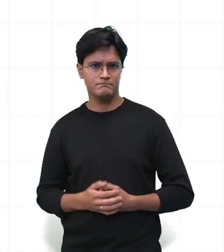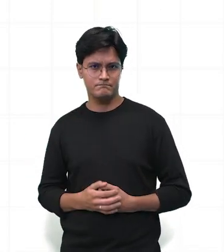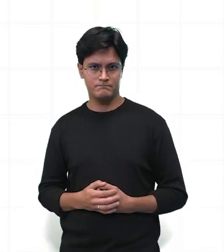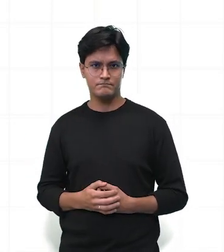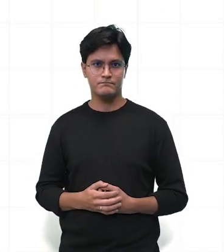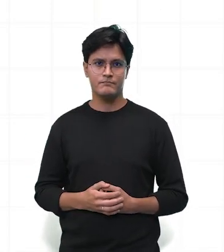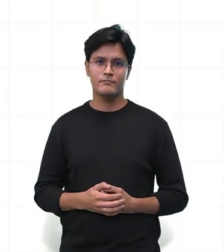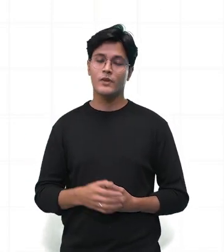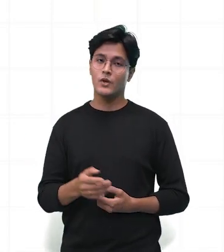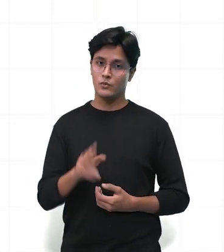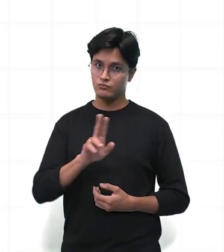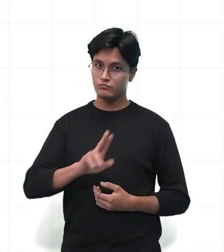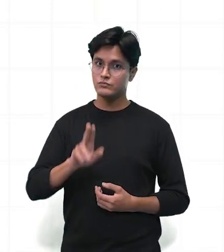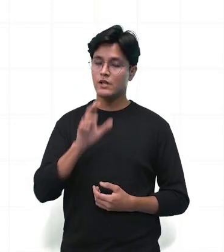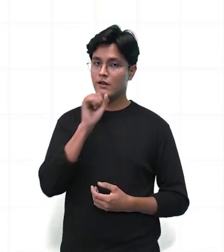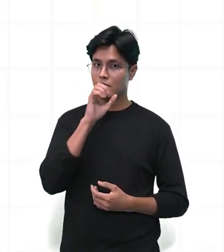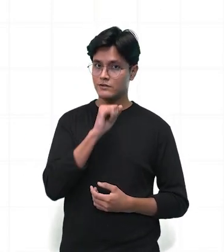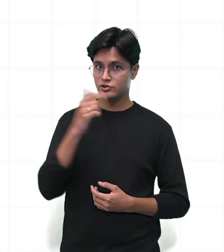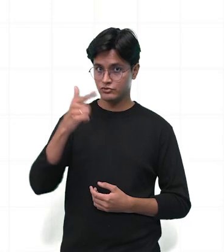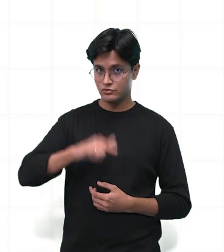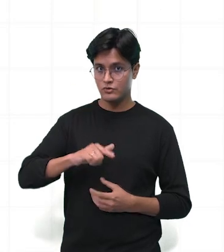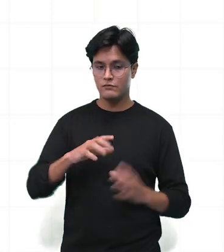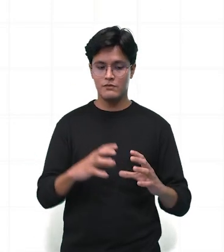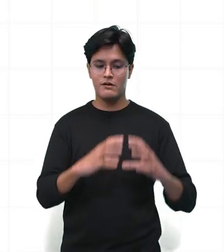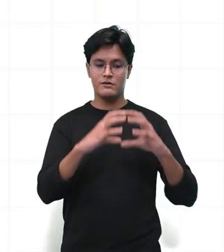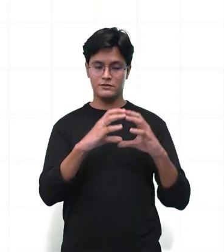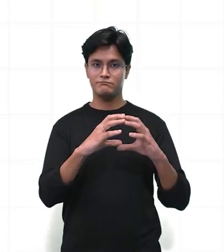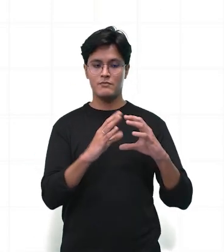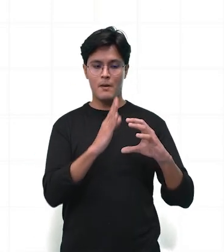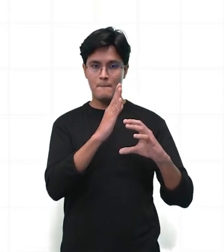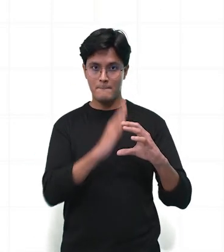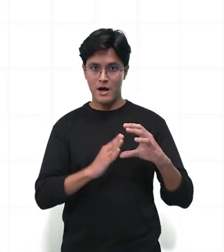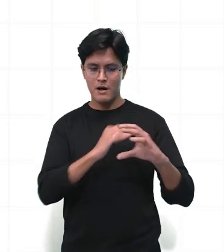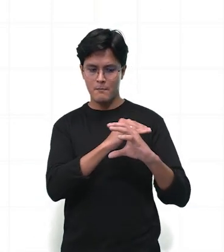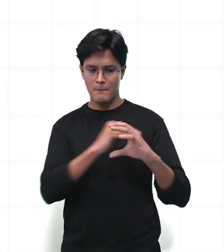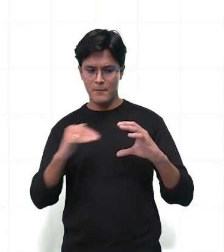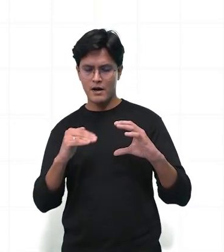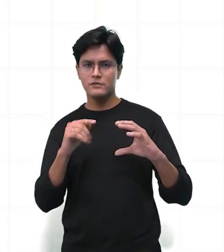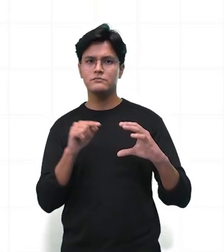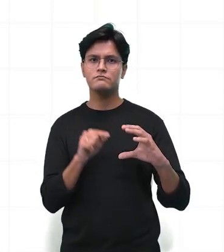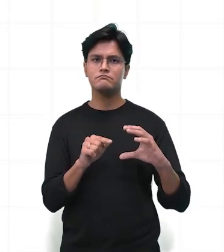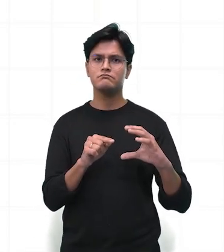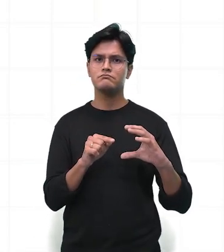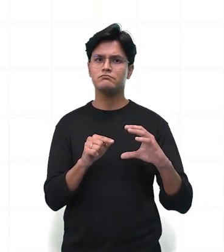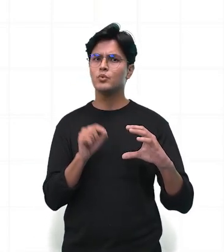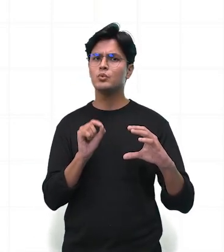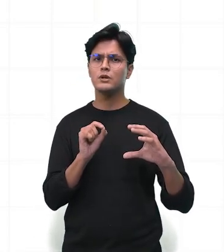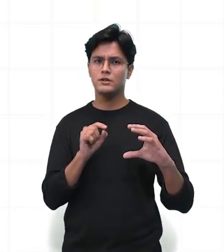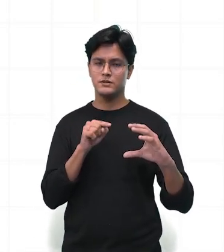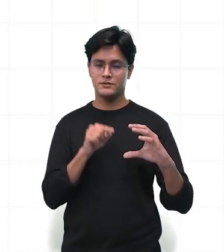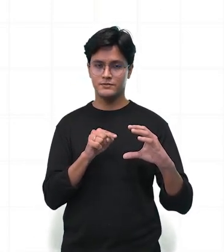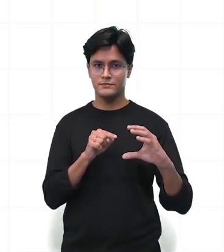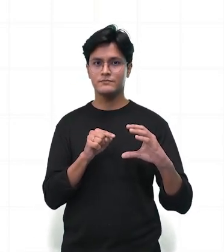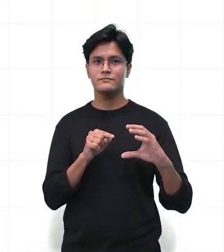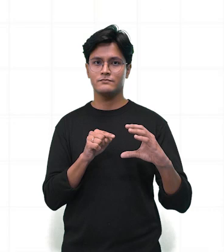essa mesma laranja e divide em 4 partes. O que foi que você fez aí? Você